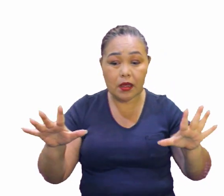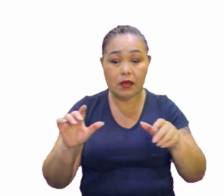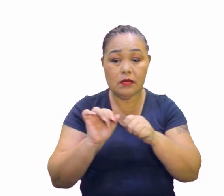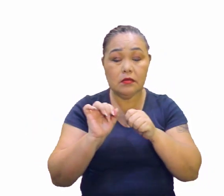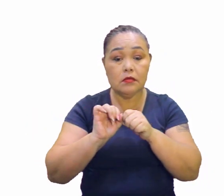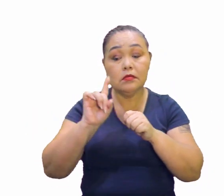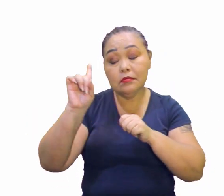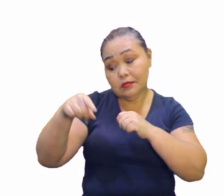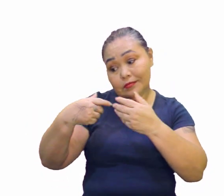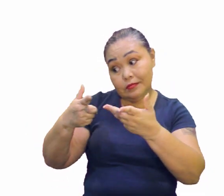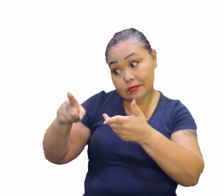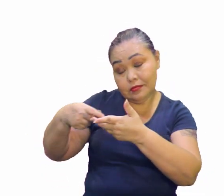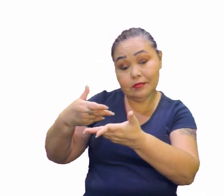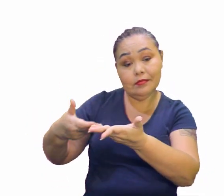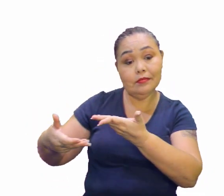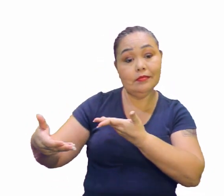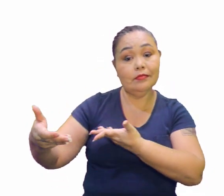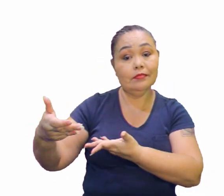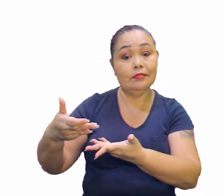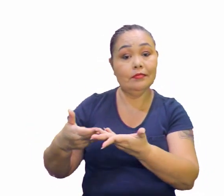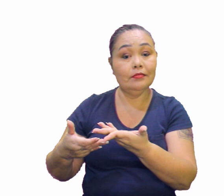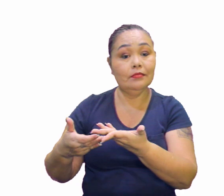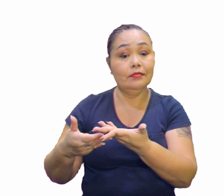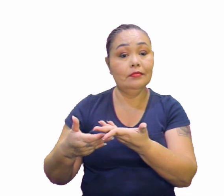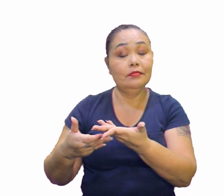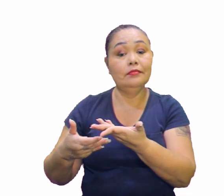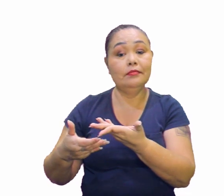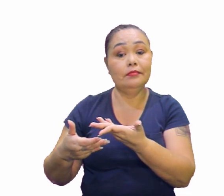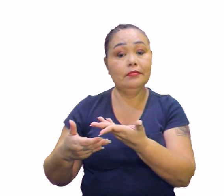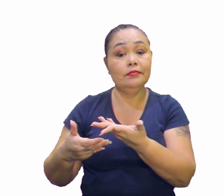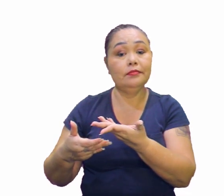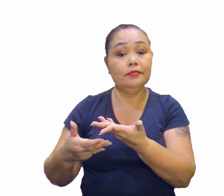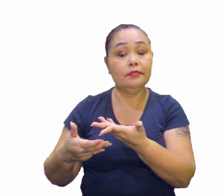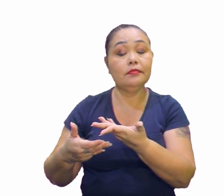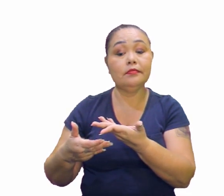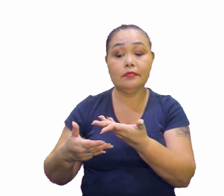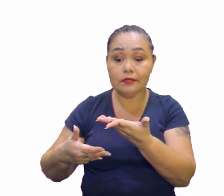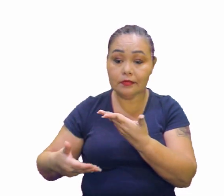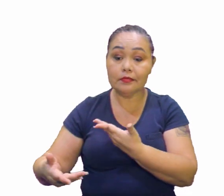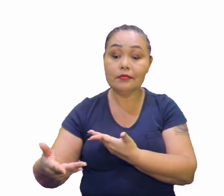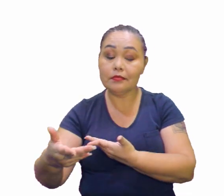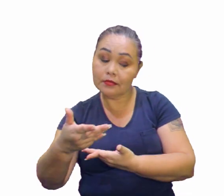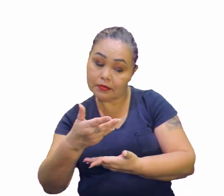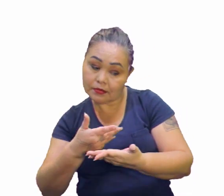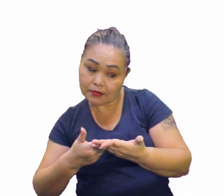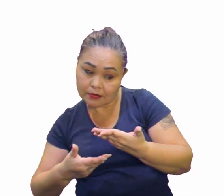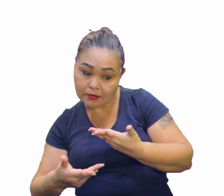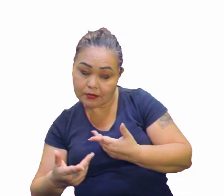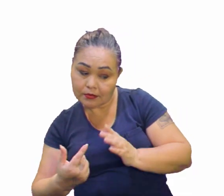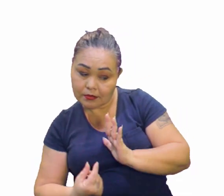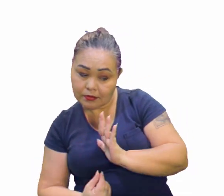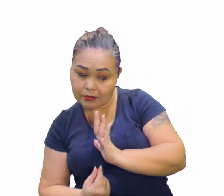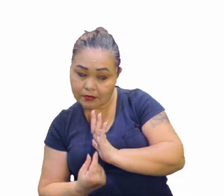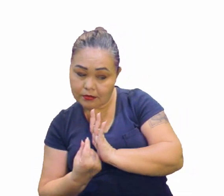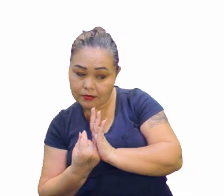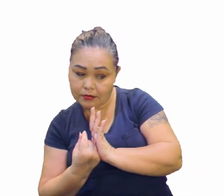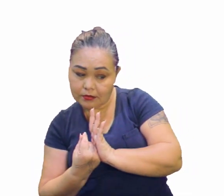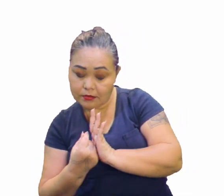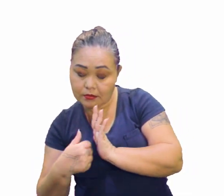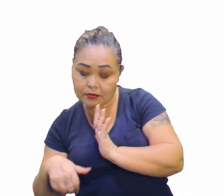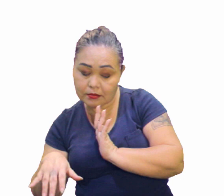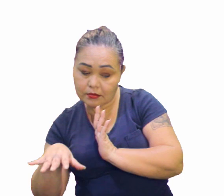o mercado, ok? Professor, que mercado é esse? O mercado do capitalismo,